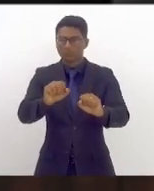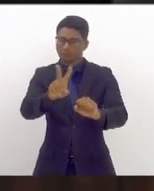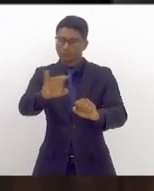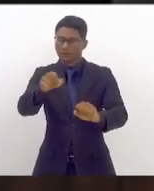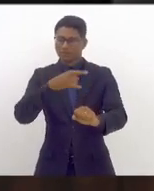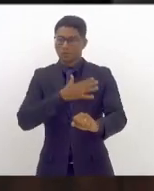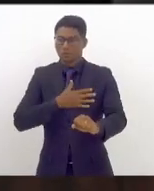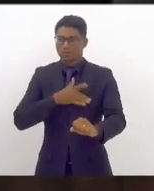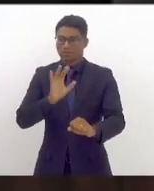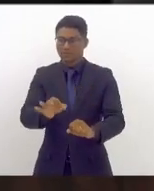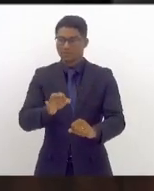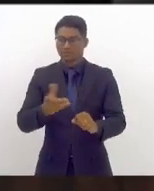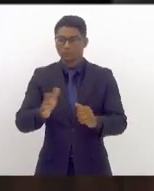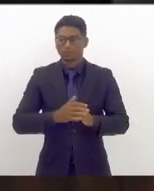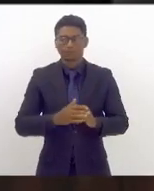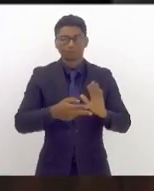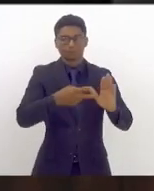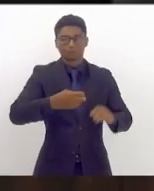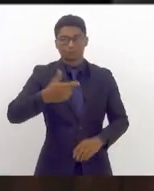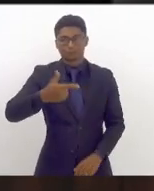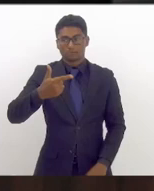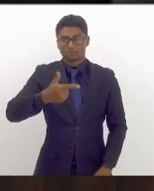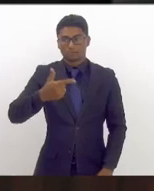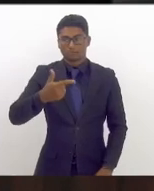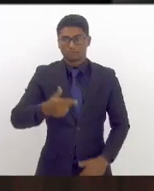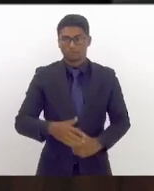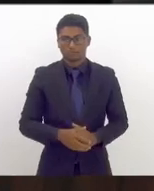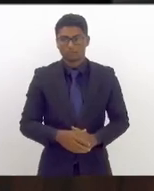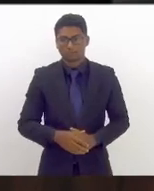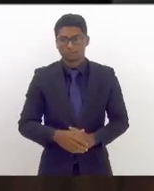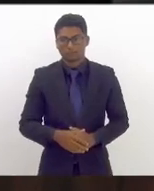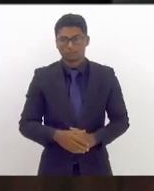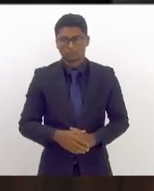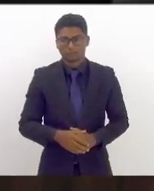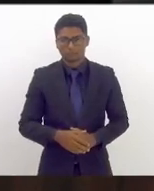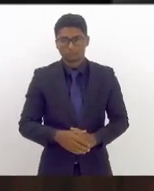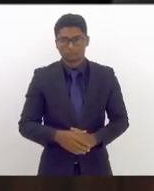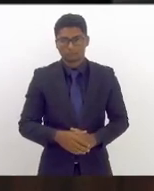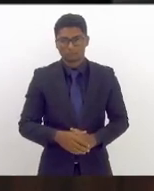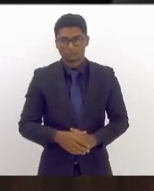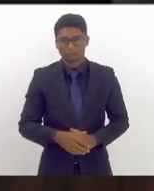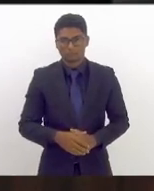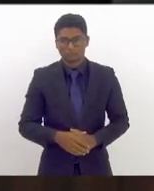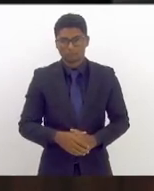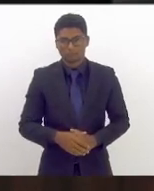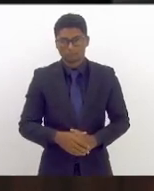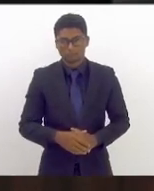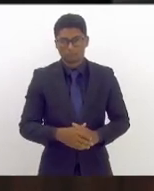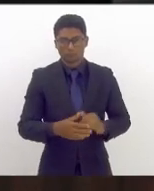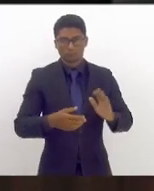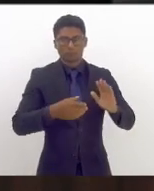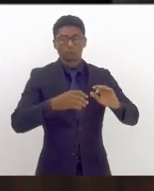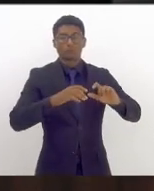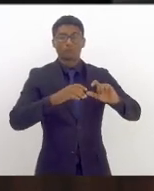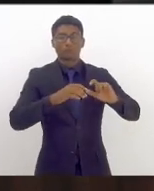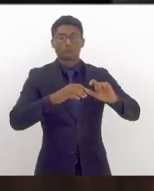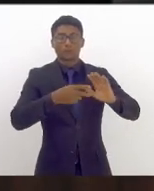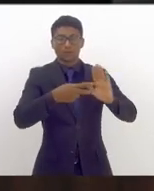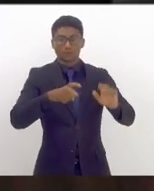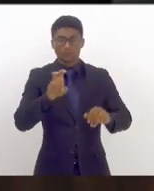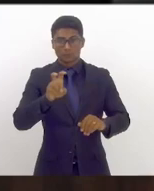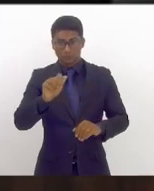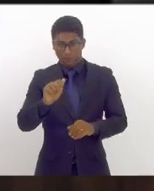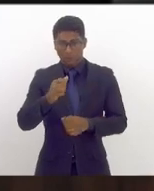do texto artigo segundo emenda modificativa eu tô seguindo a lei complementar